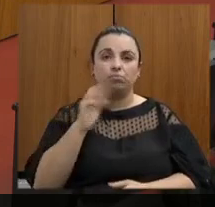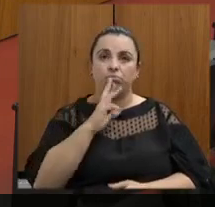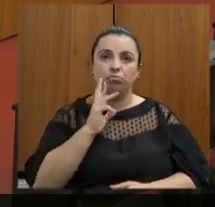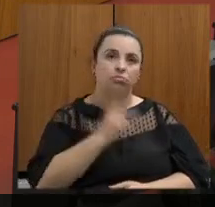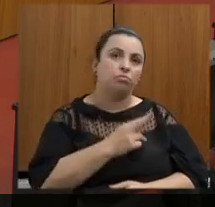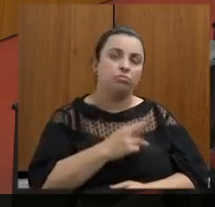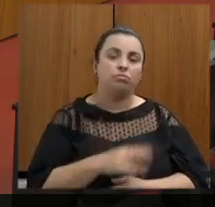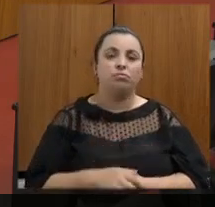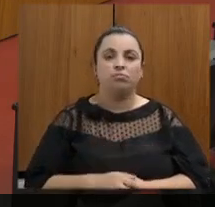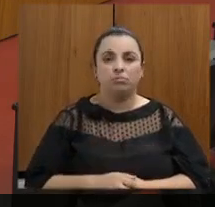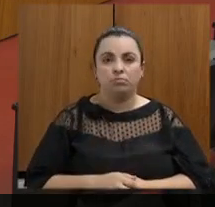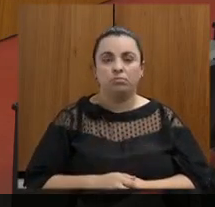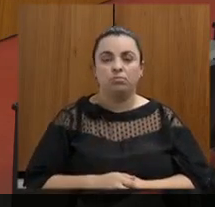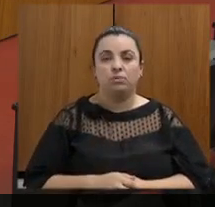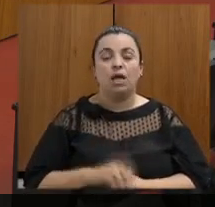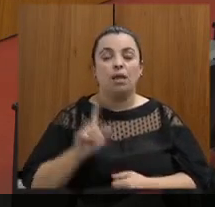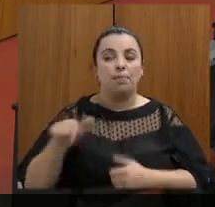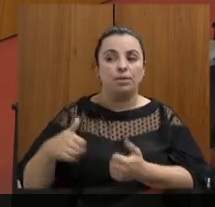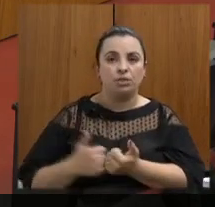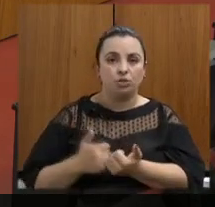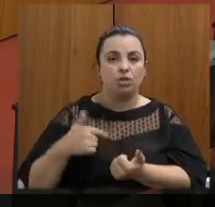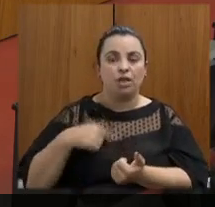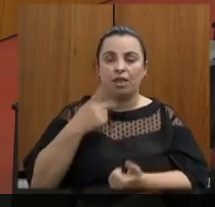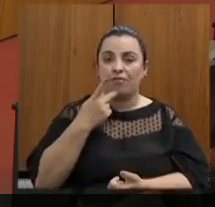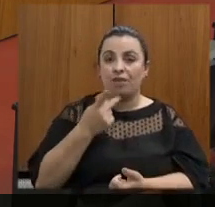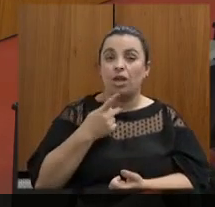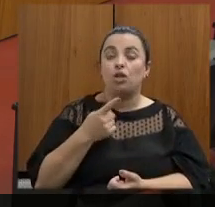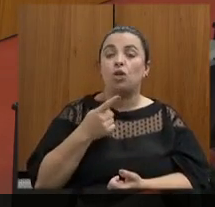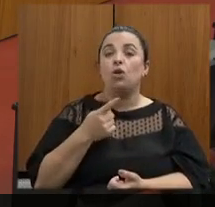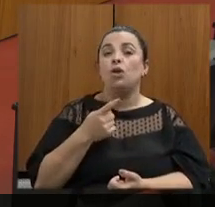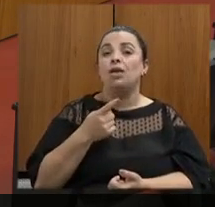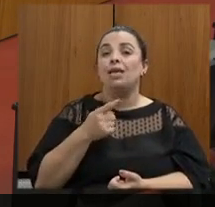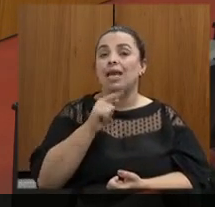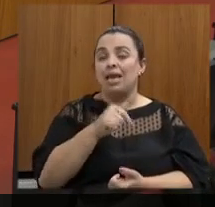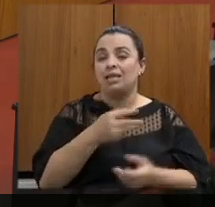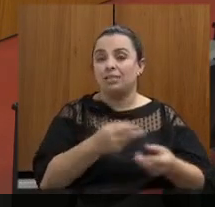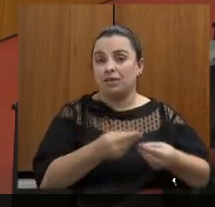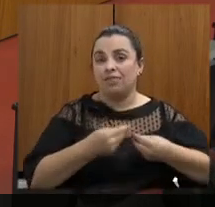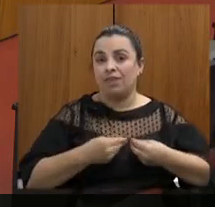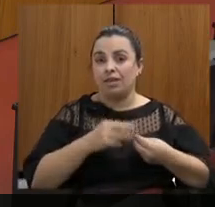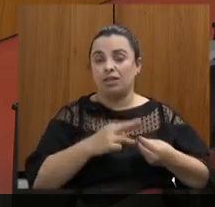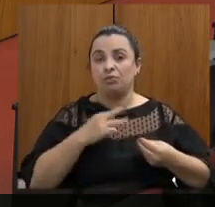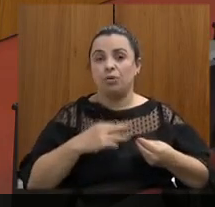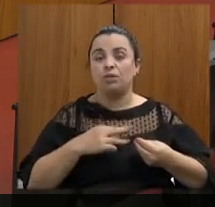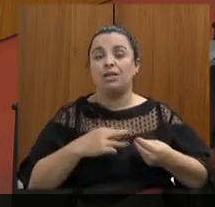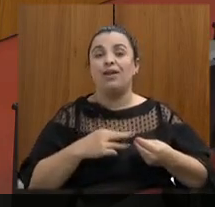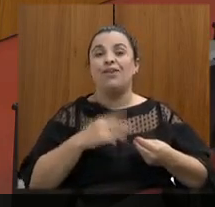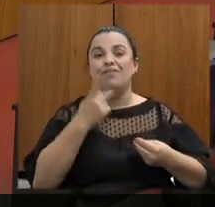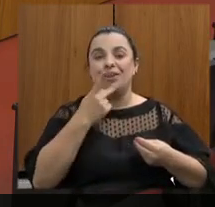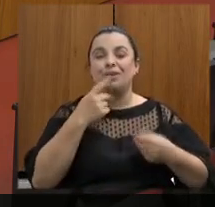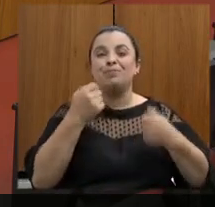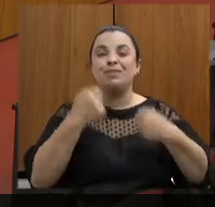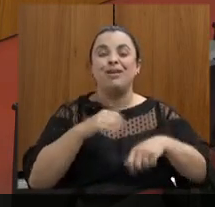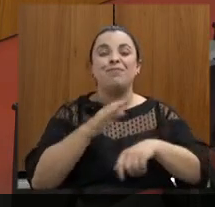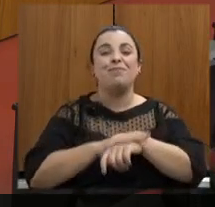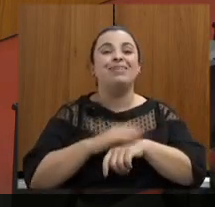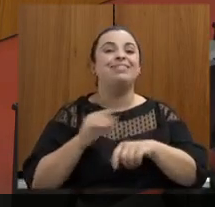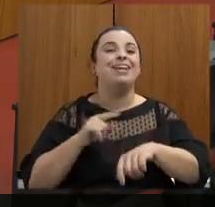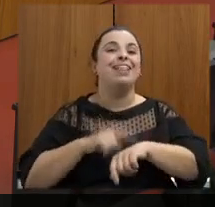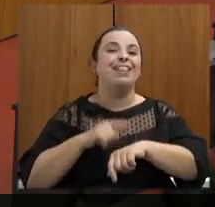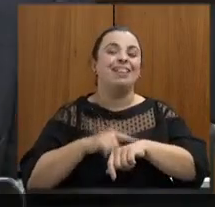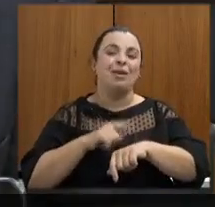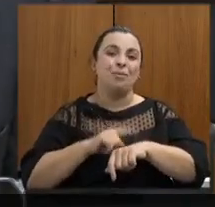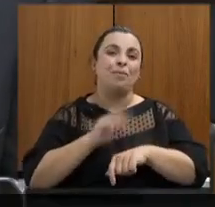e o a minha começa a senhorita dizendo o deputado do jeito que eles enviaram o a resposta dizendo precisava de mais tempo para responder essa foi a resposta